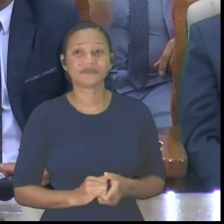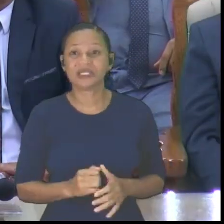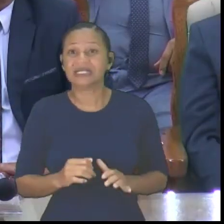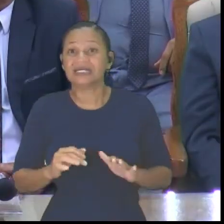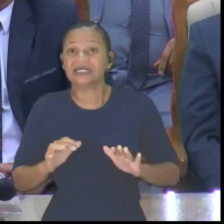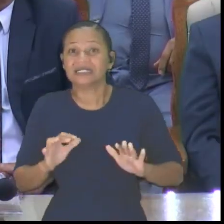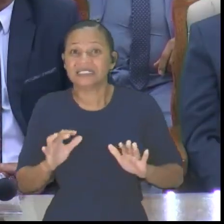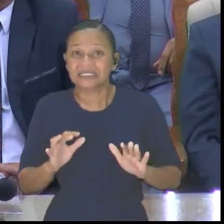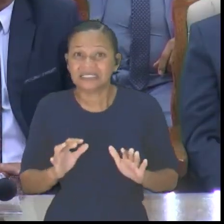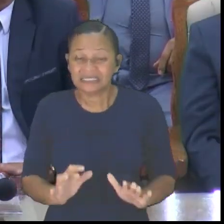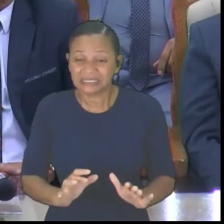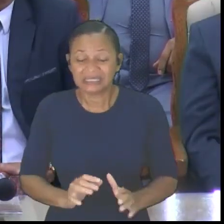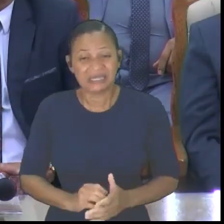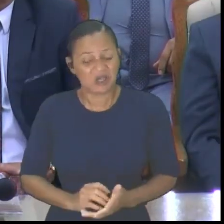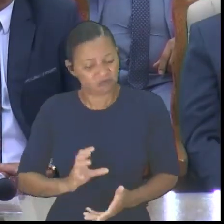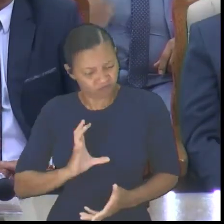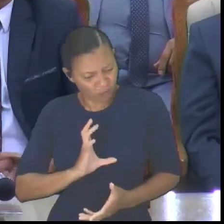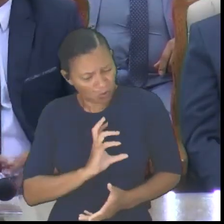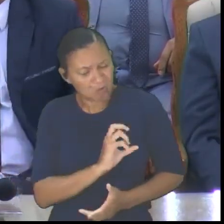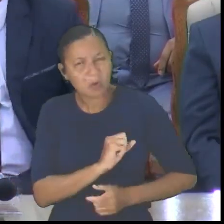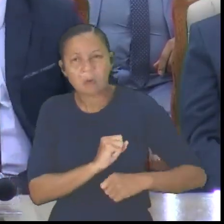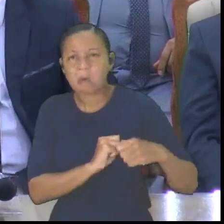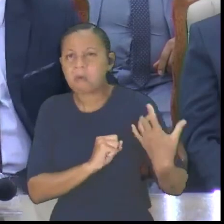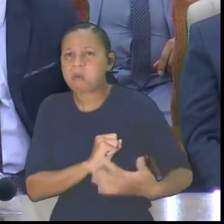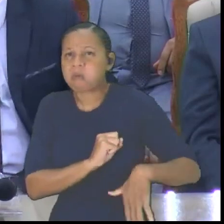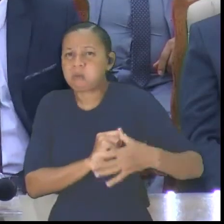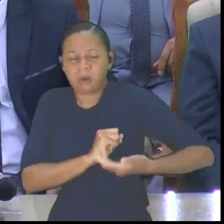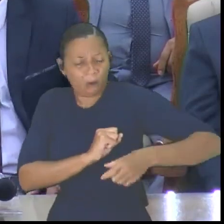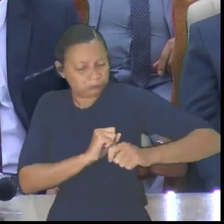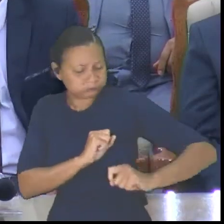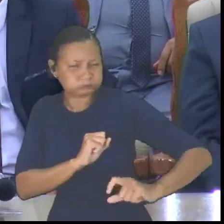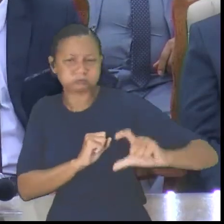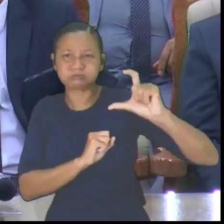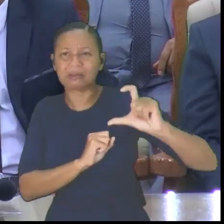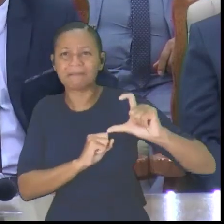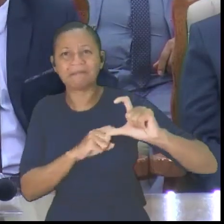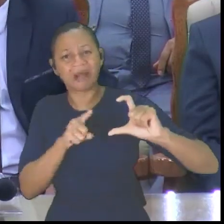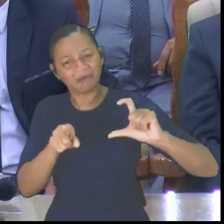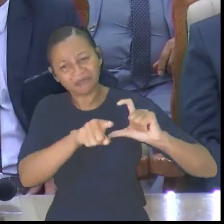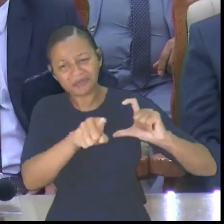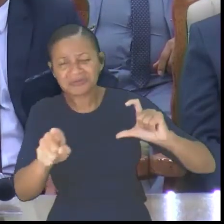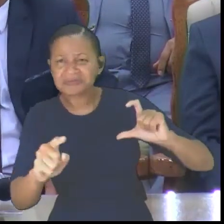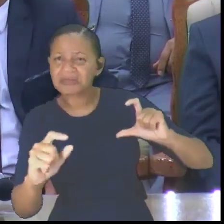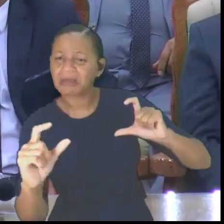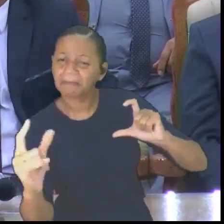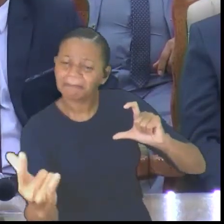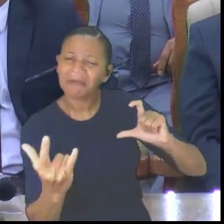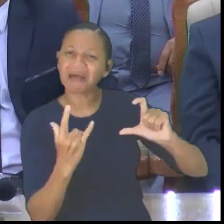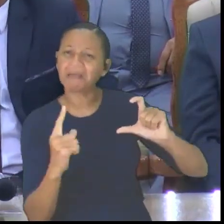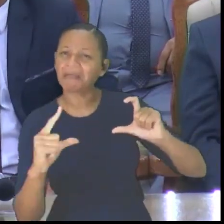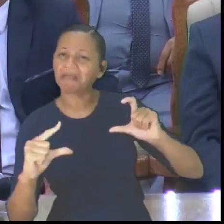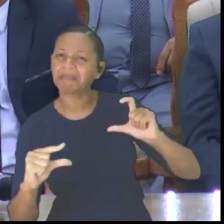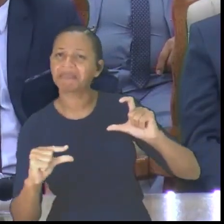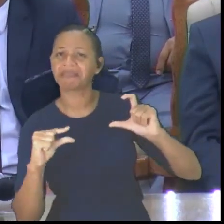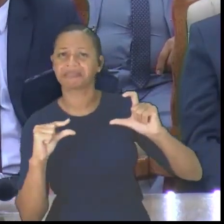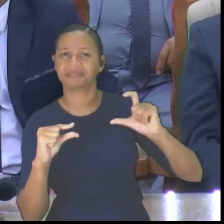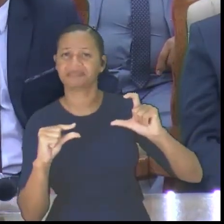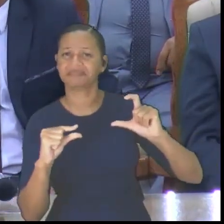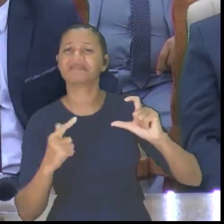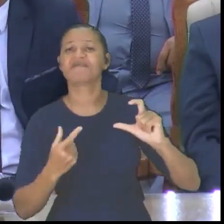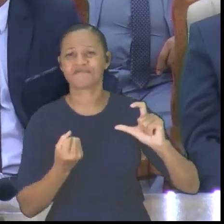Ainda que amando-vos cada vez mais, seja menos amado. Ele está dizendo assim, ó: